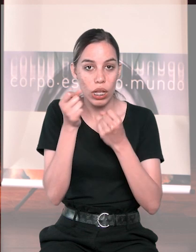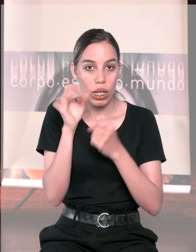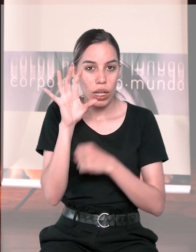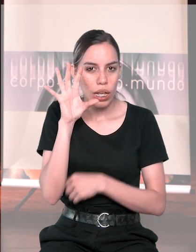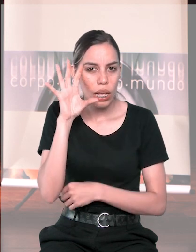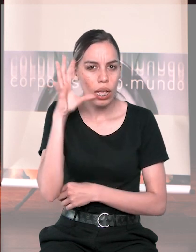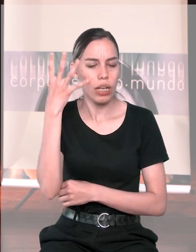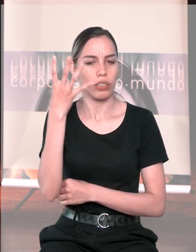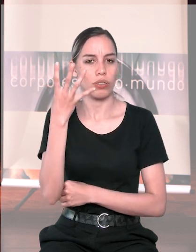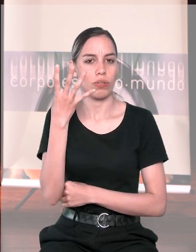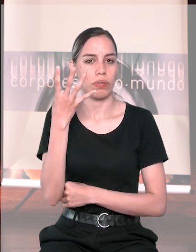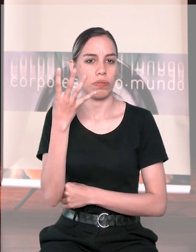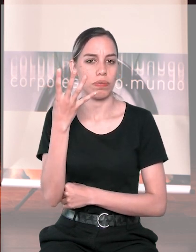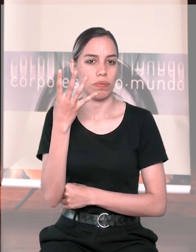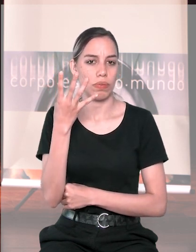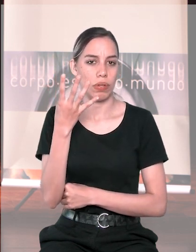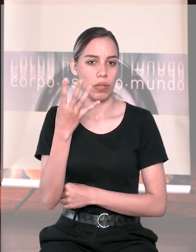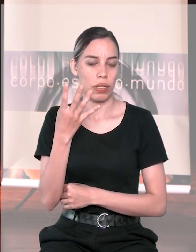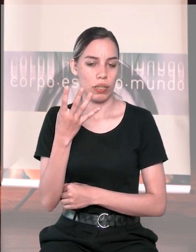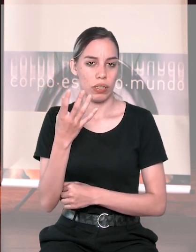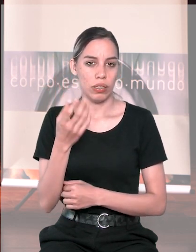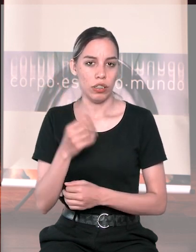Valéry resolve